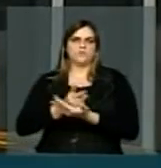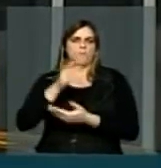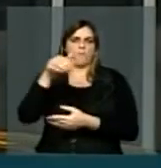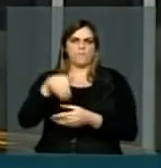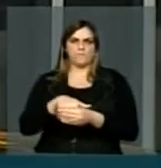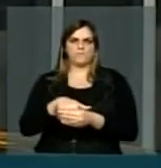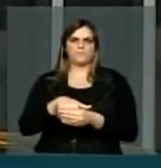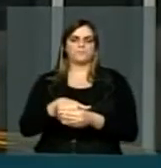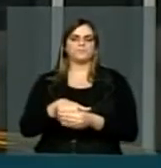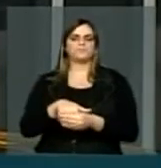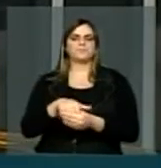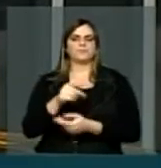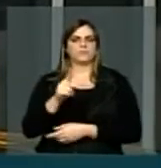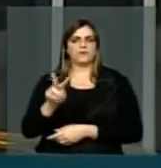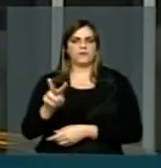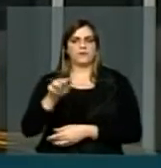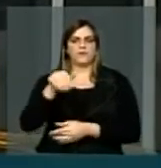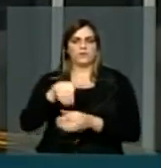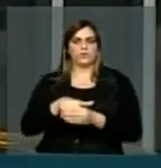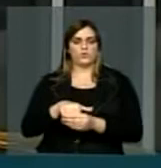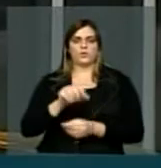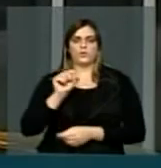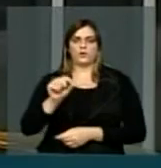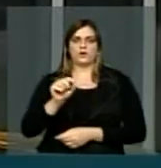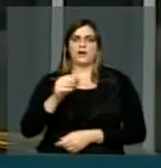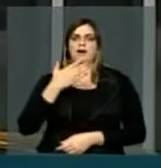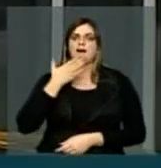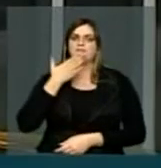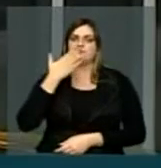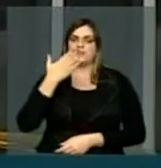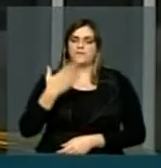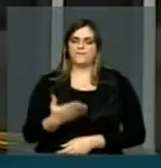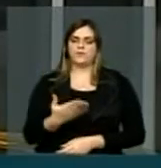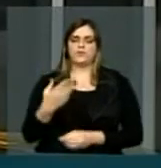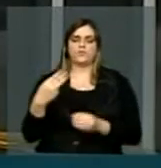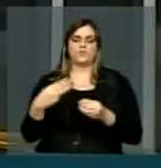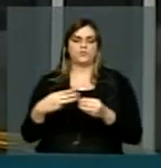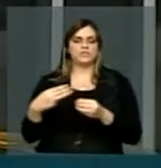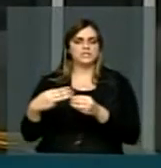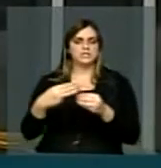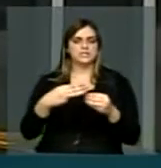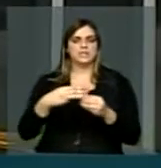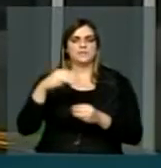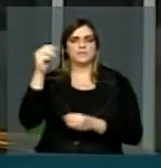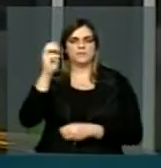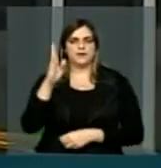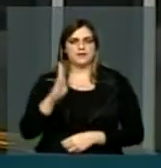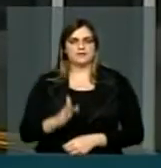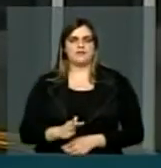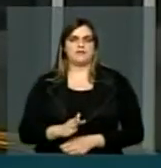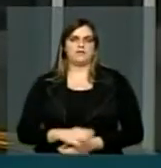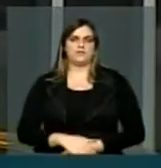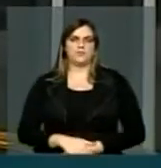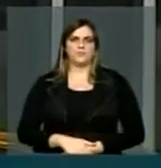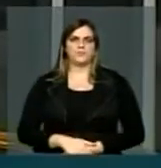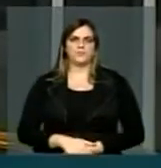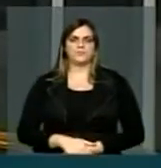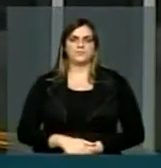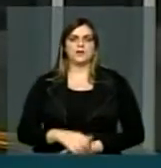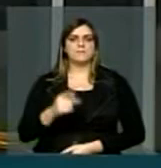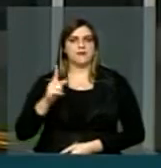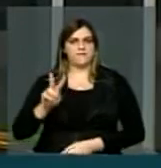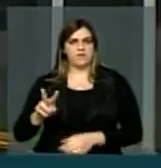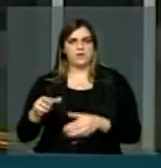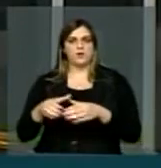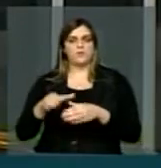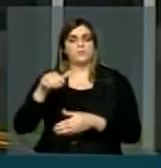A bancada do Partido Verde votou em favor dos municípios brasileiros. A bancada do